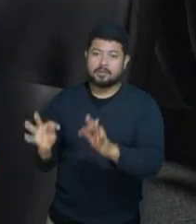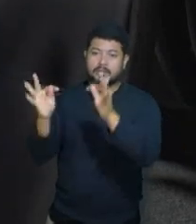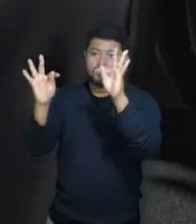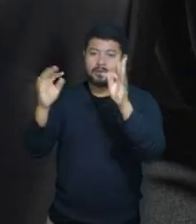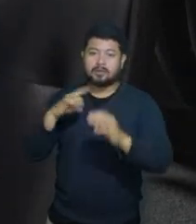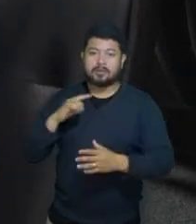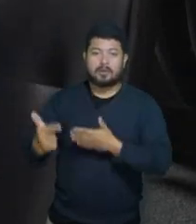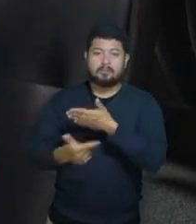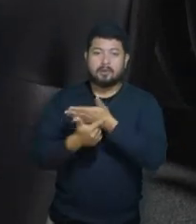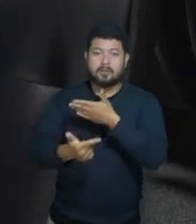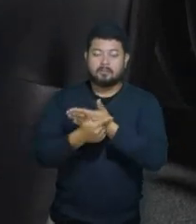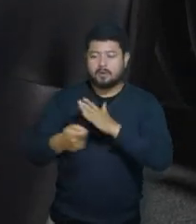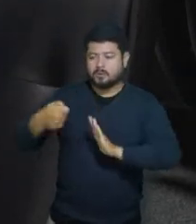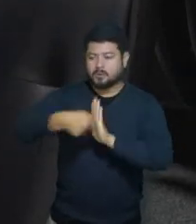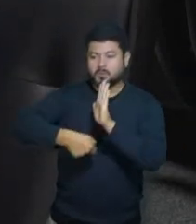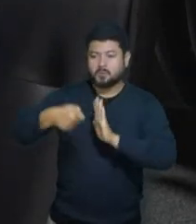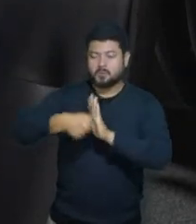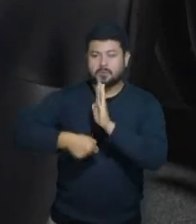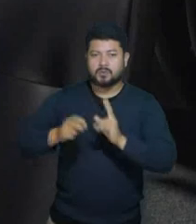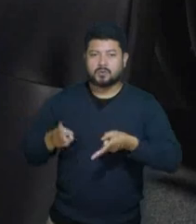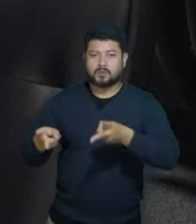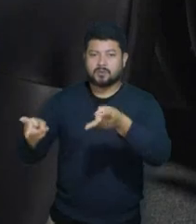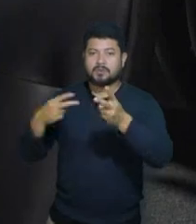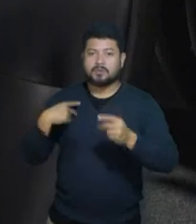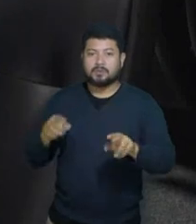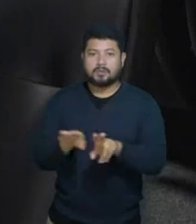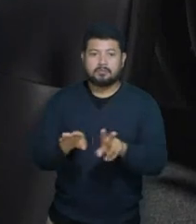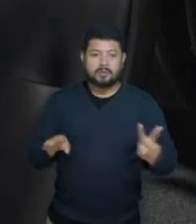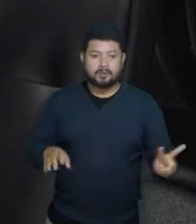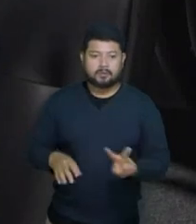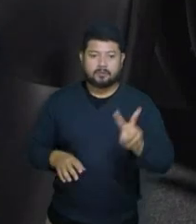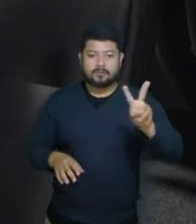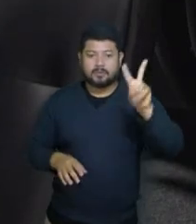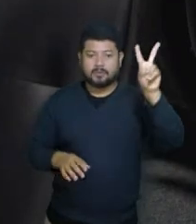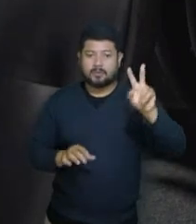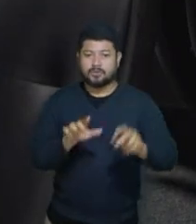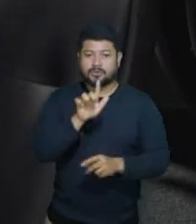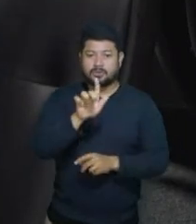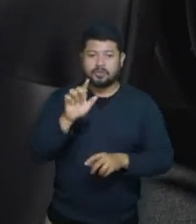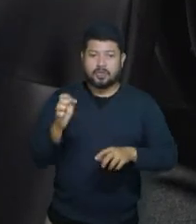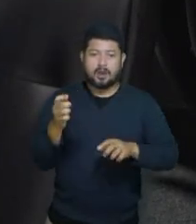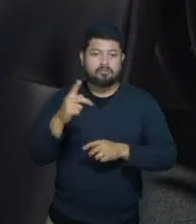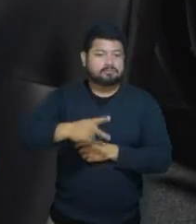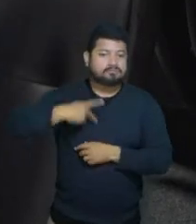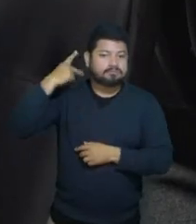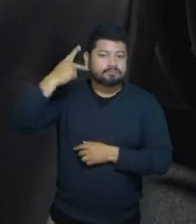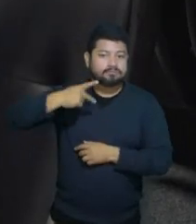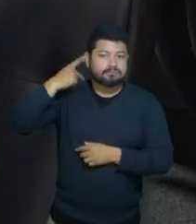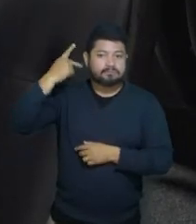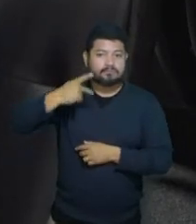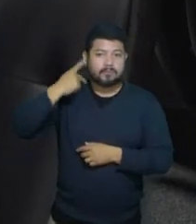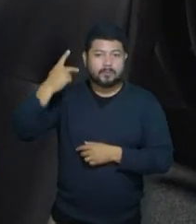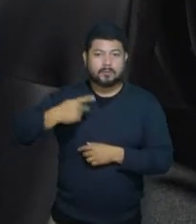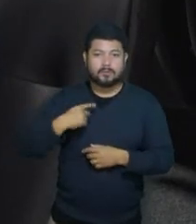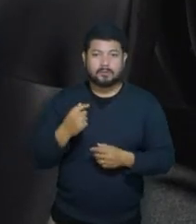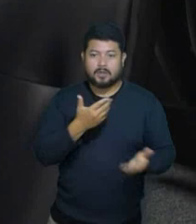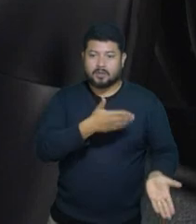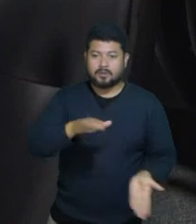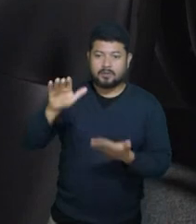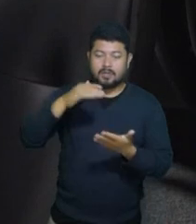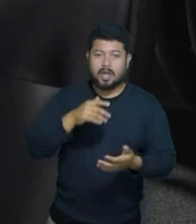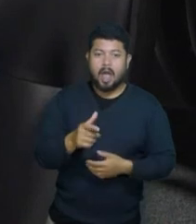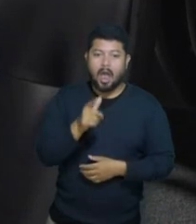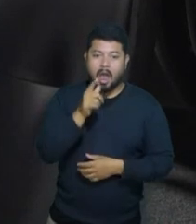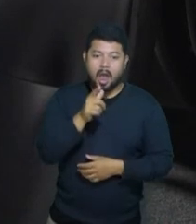têm papel para esse enfrentamento, e os valores dessa geopolítica da gente estar exportando água, exportando soja, né? Então,